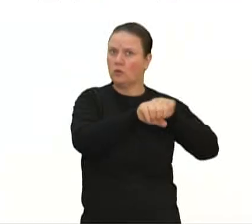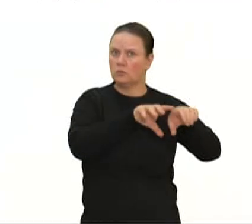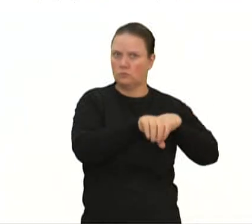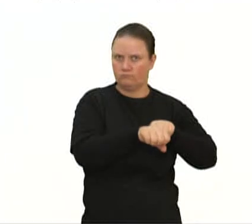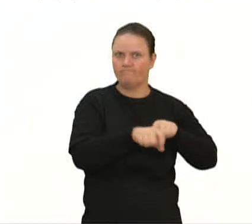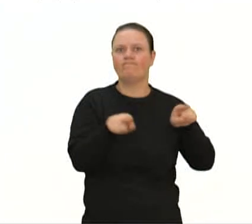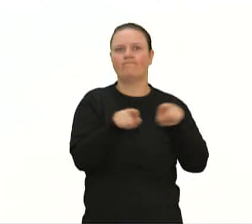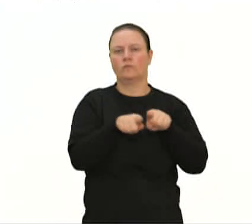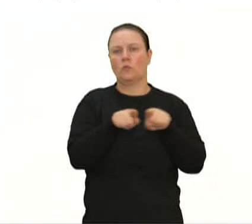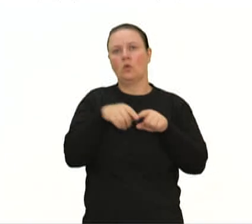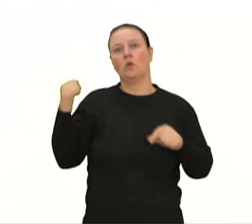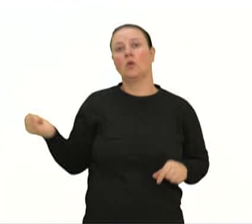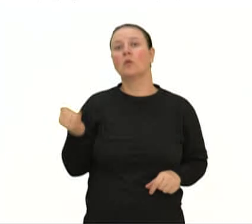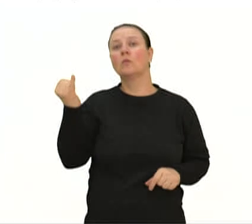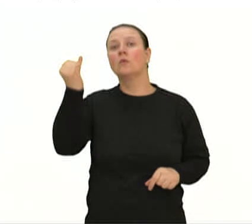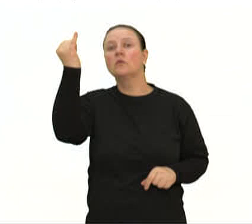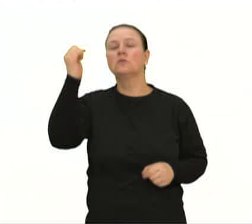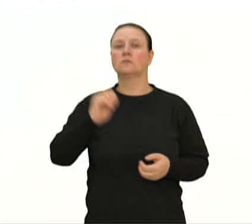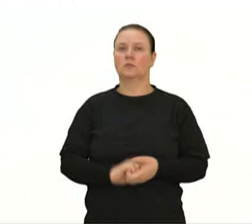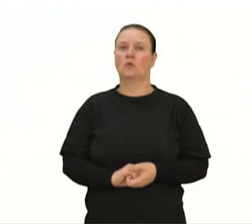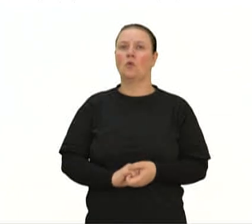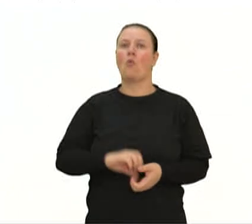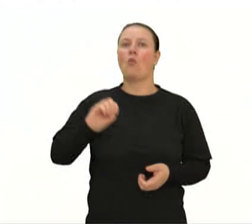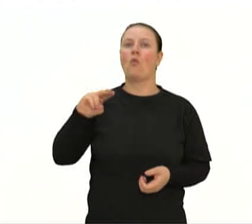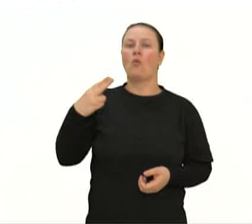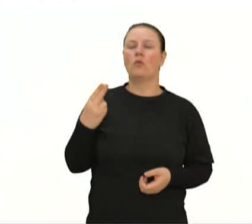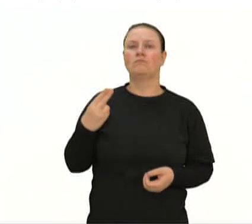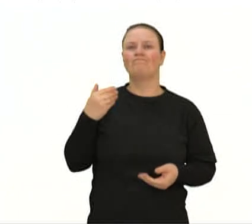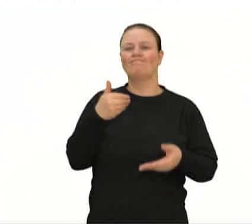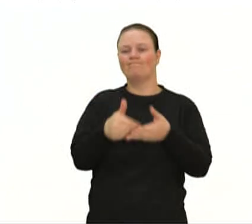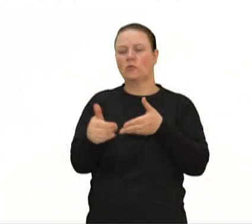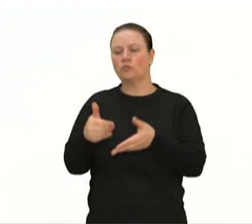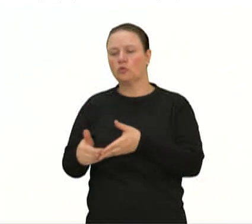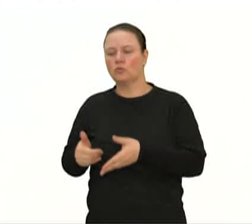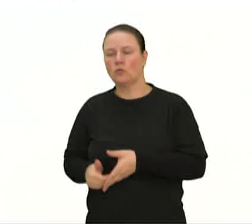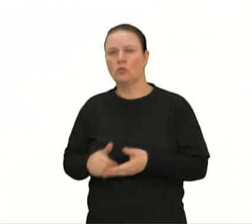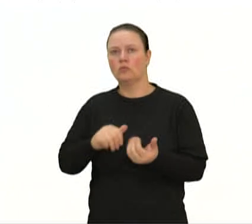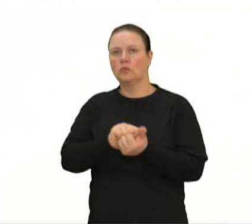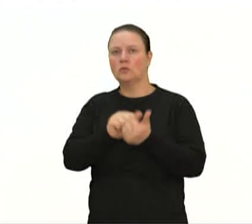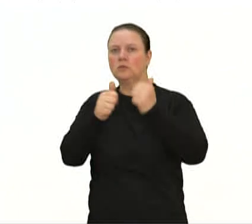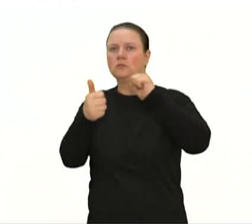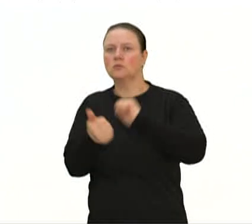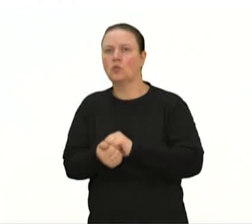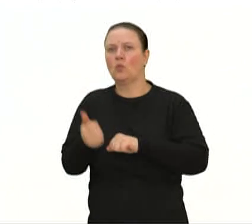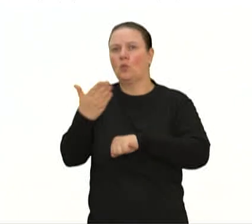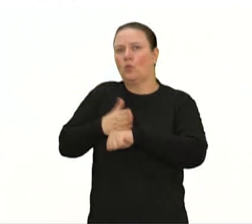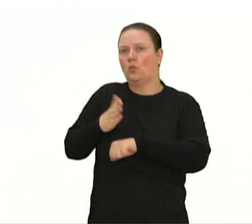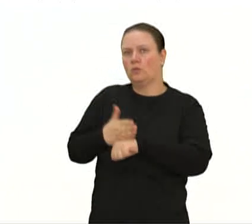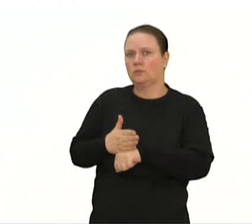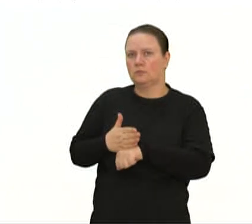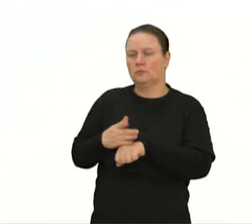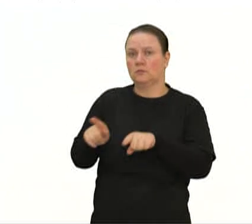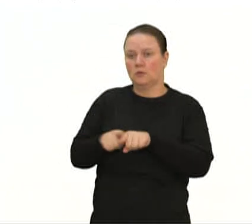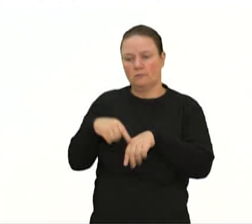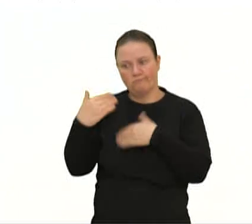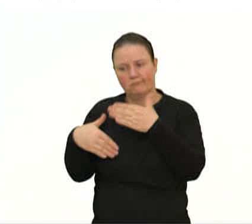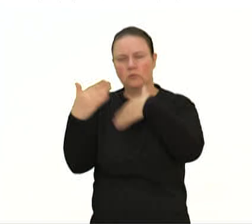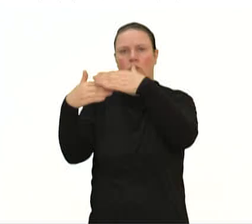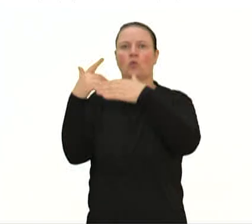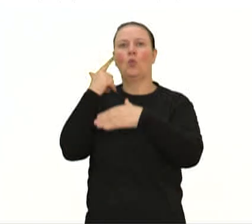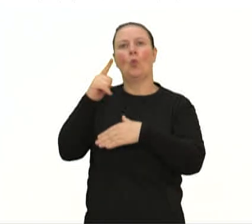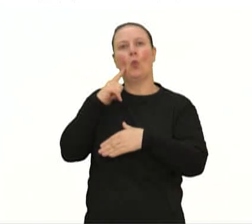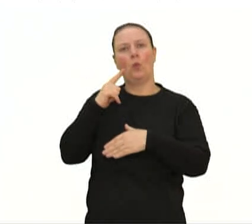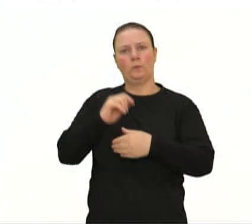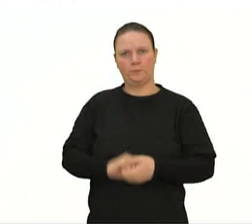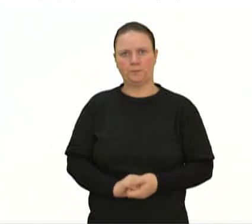porém, pode resultar em destreinamento ou perda de suas adaptações do treinamento ou ainda de ganhos no desempenho.